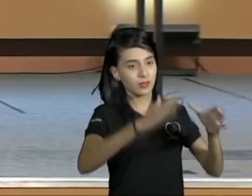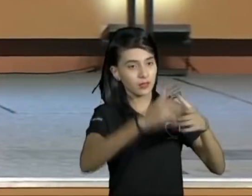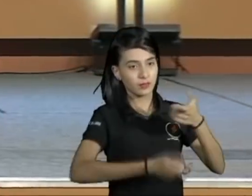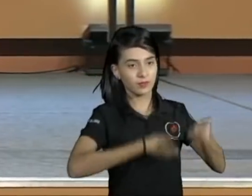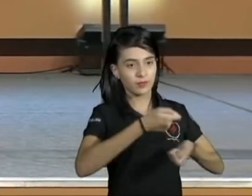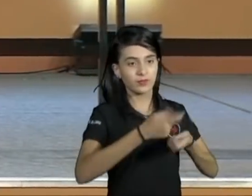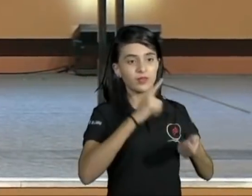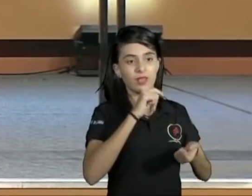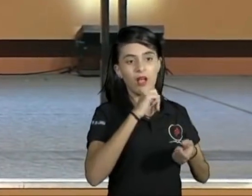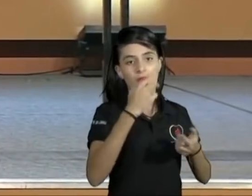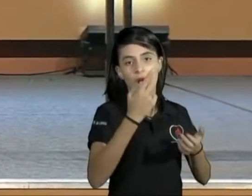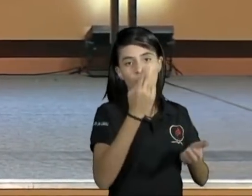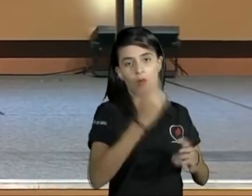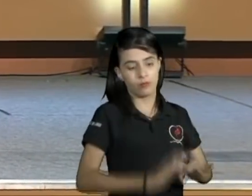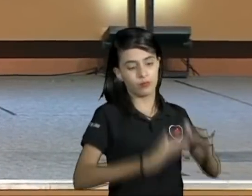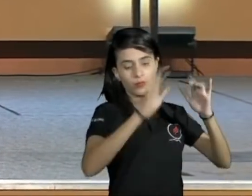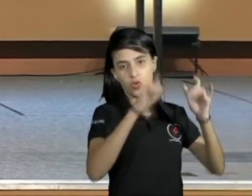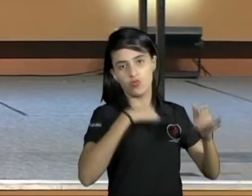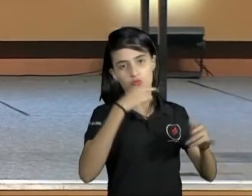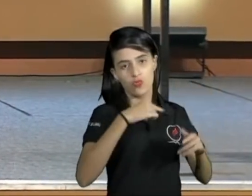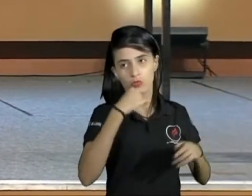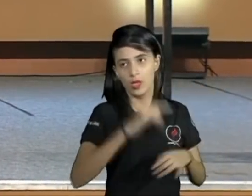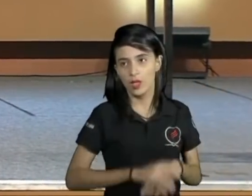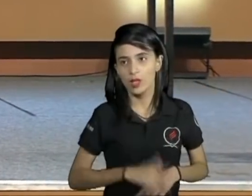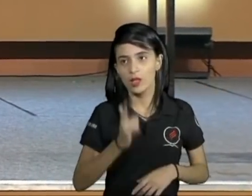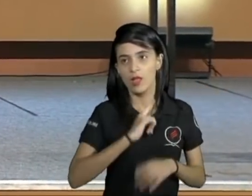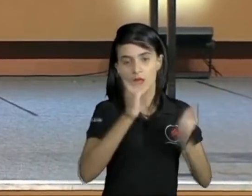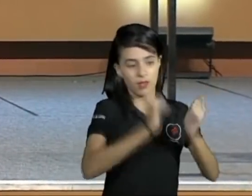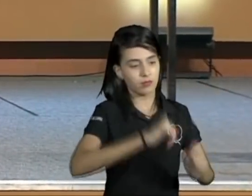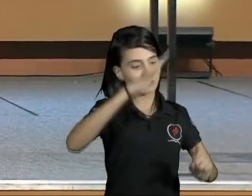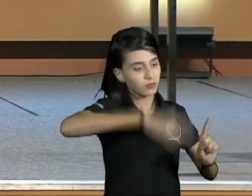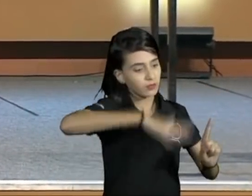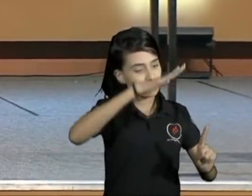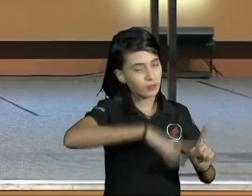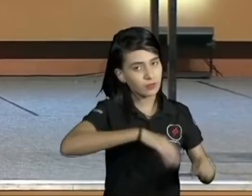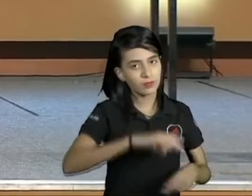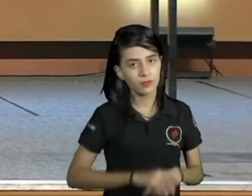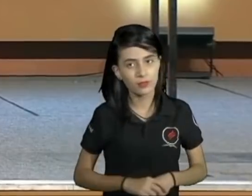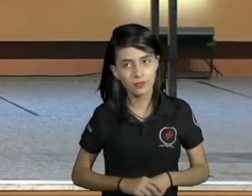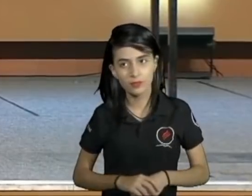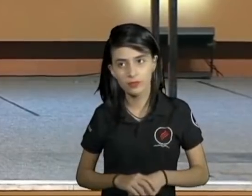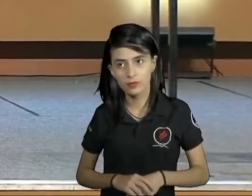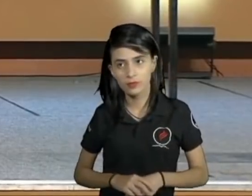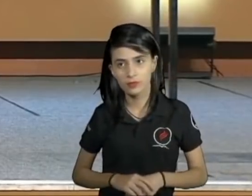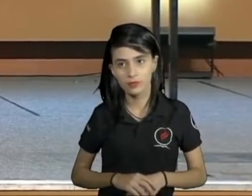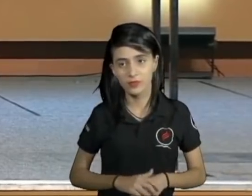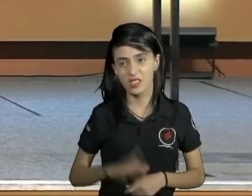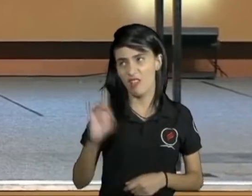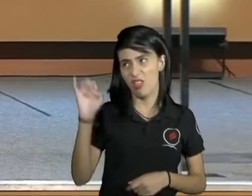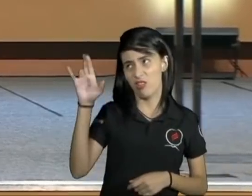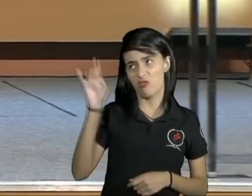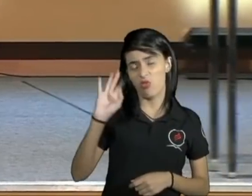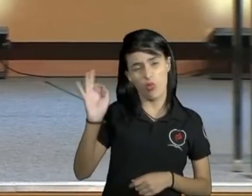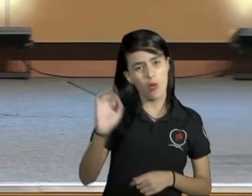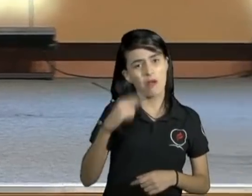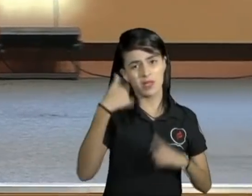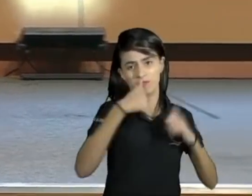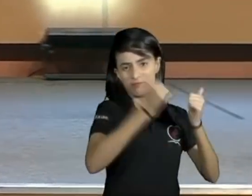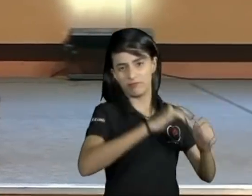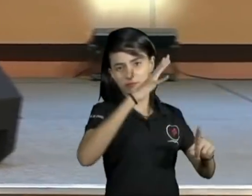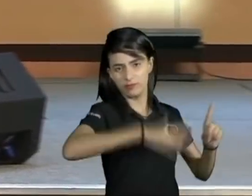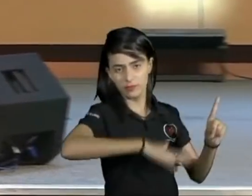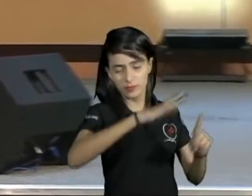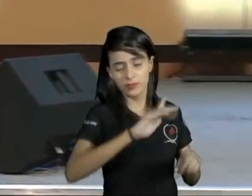as águas isso é Houve alguma nação que adora algum ídolo e deixou o ídolo mesmo ele não sendo Deus agora o meu